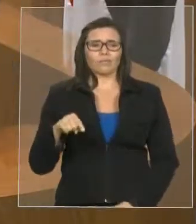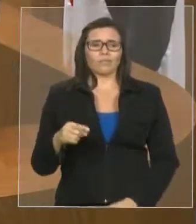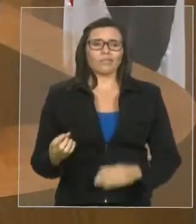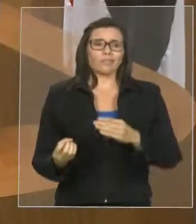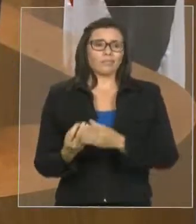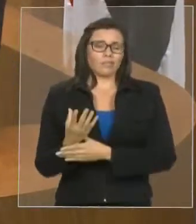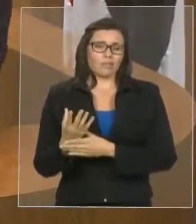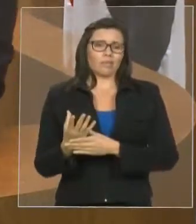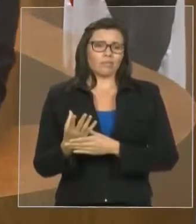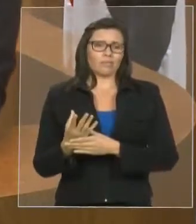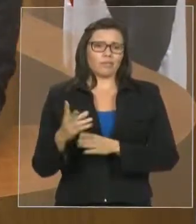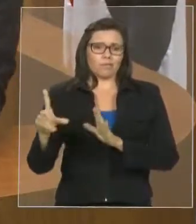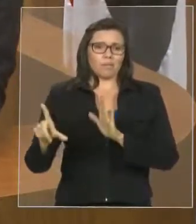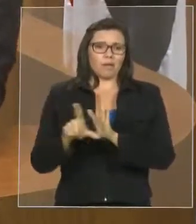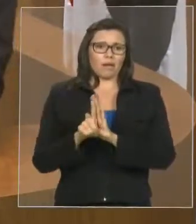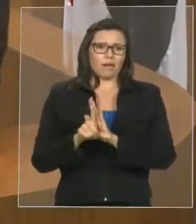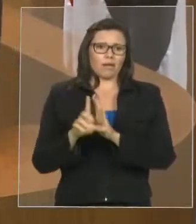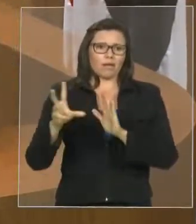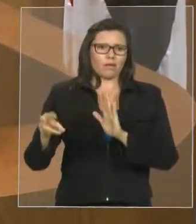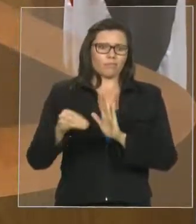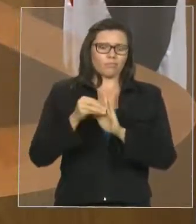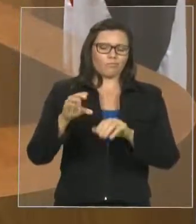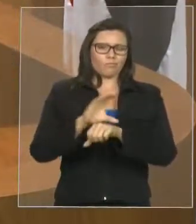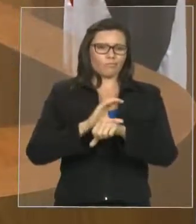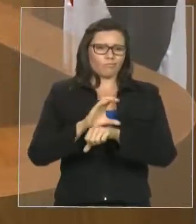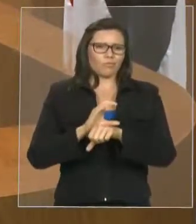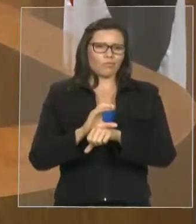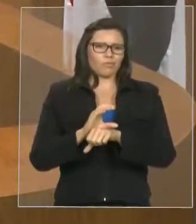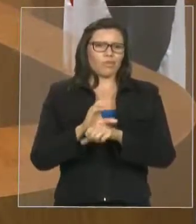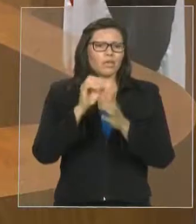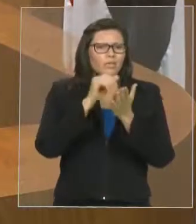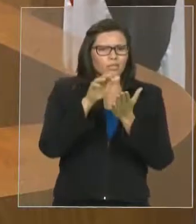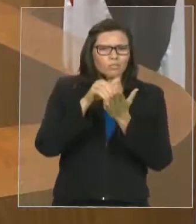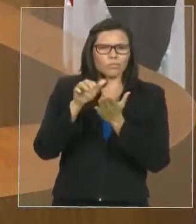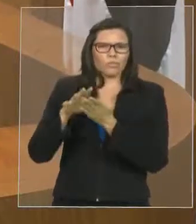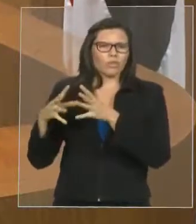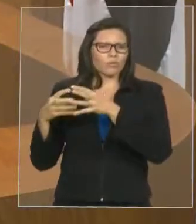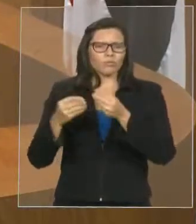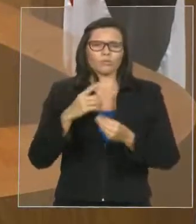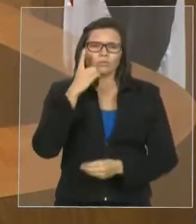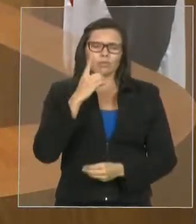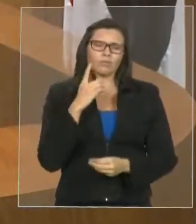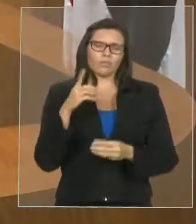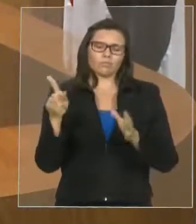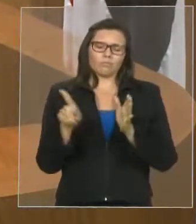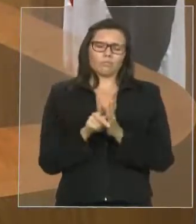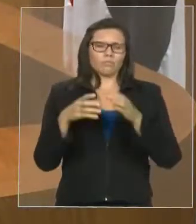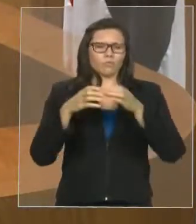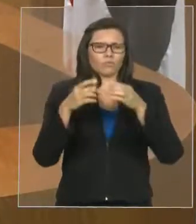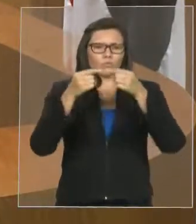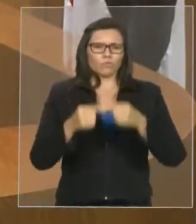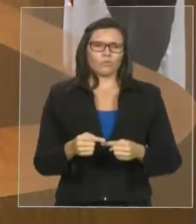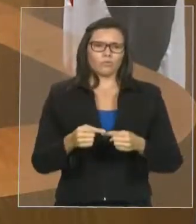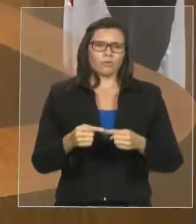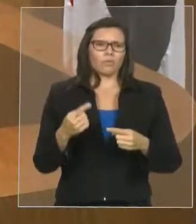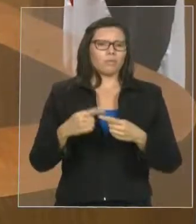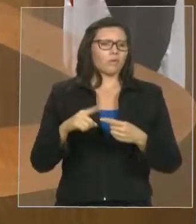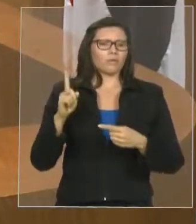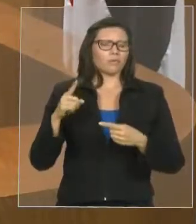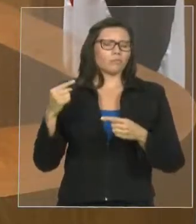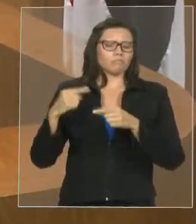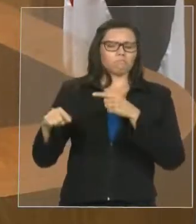presidente, esta matéria de que trata essa medida provisória, que, diga-se de passagem, já está